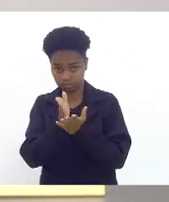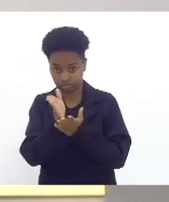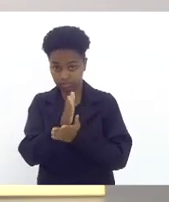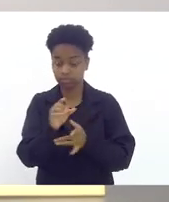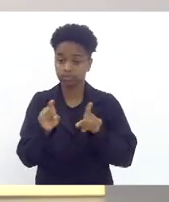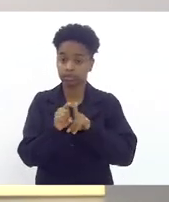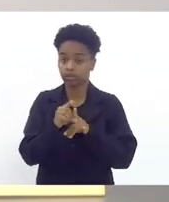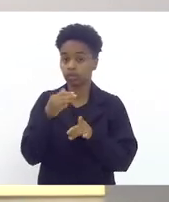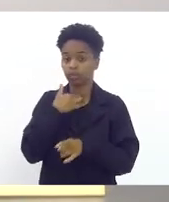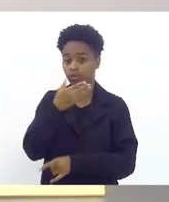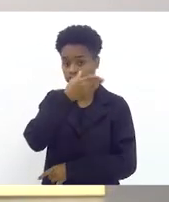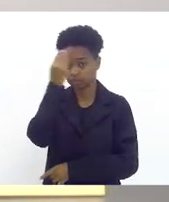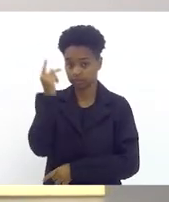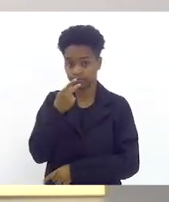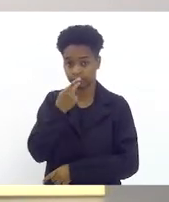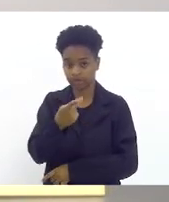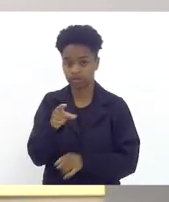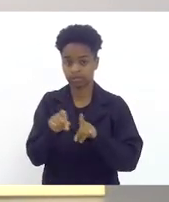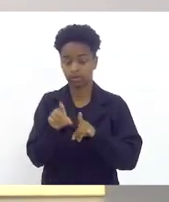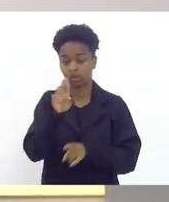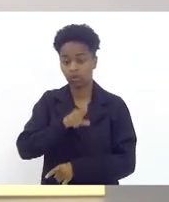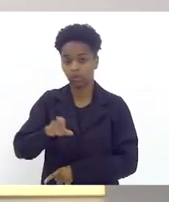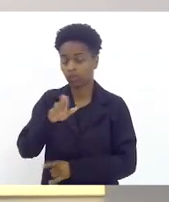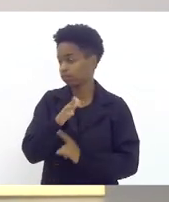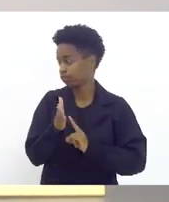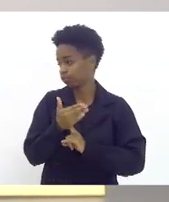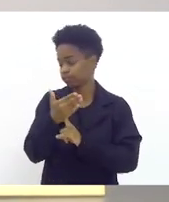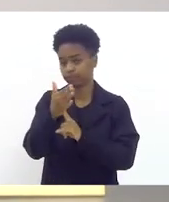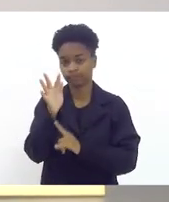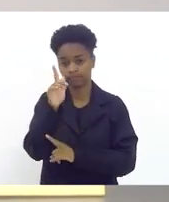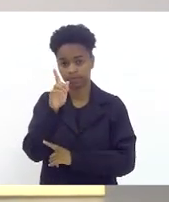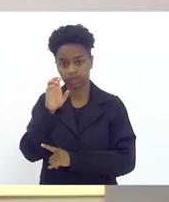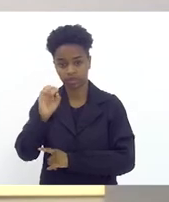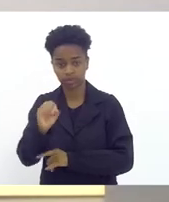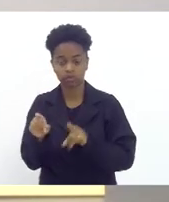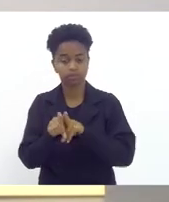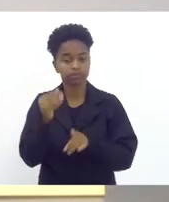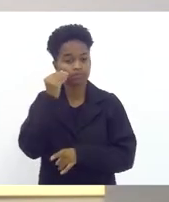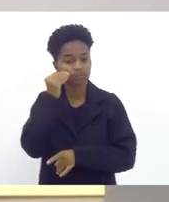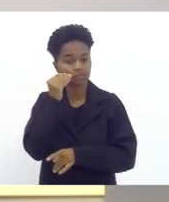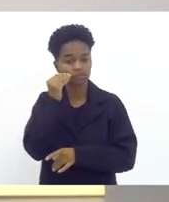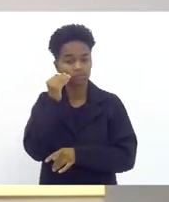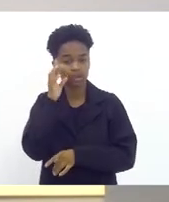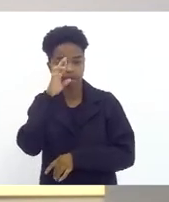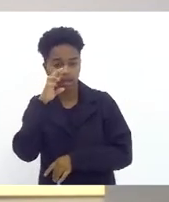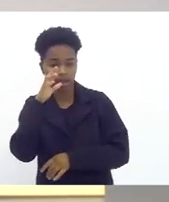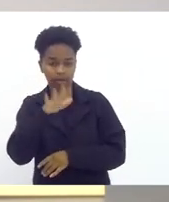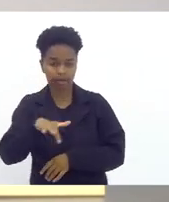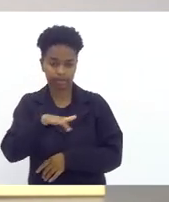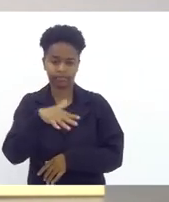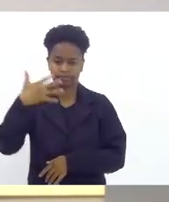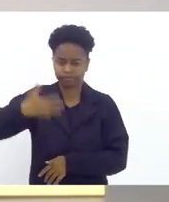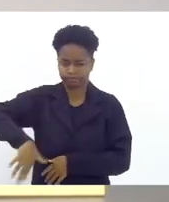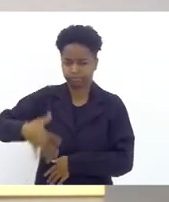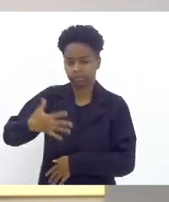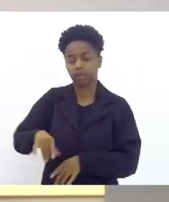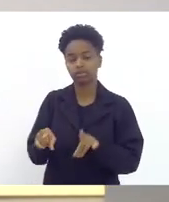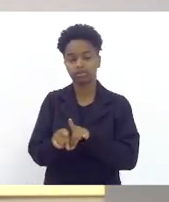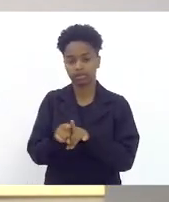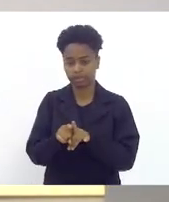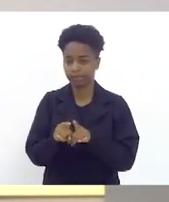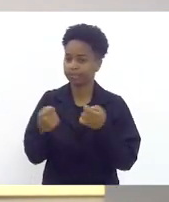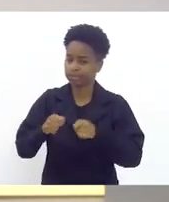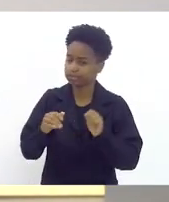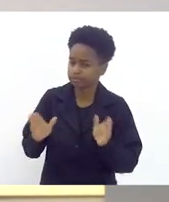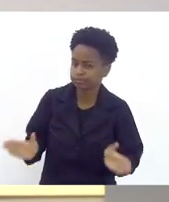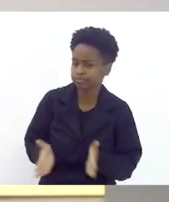deixando de falar ao uso também de gel Tecnologias para a gente conseguir também monitorar essas áreas é muito Custoso e é intensivo